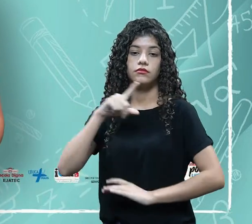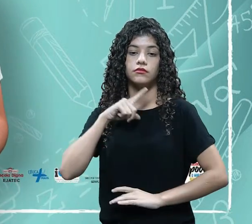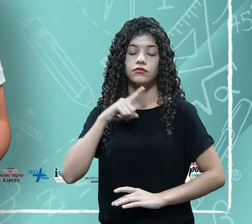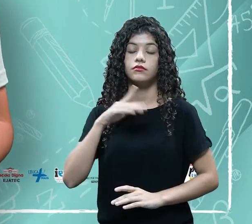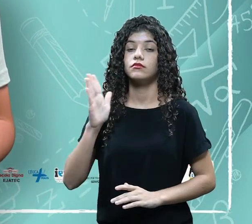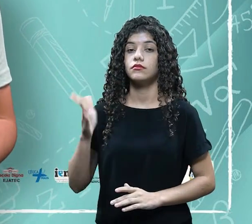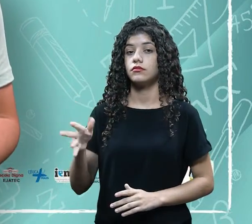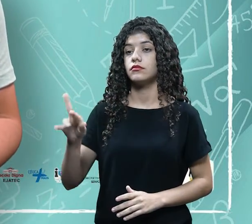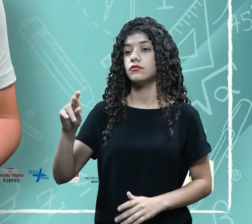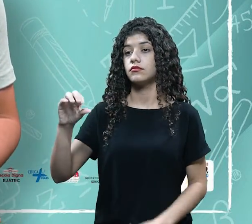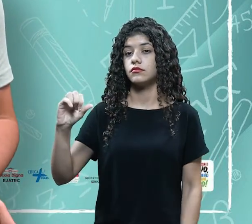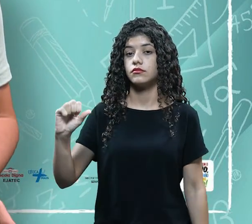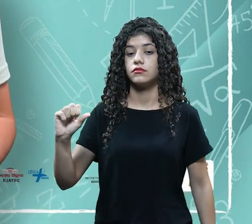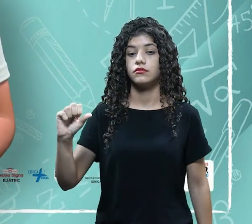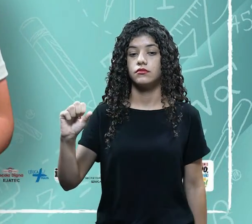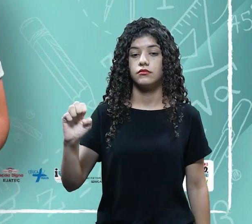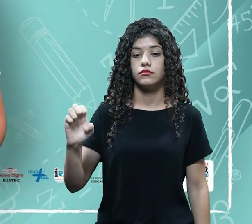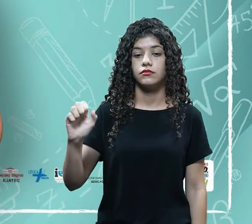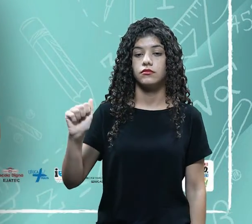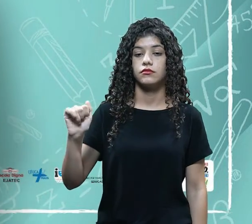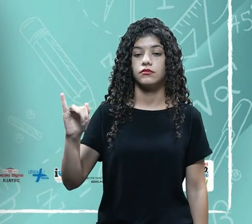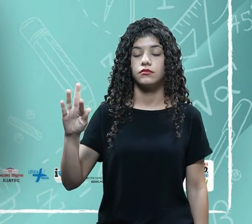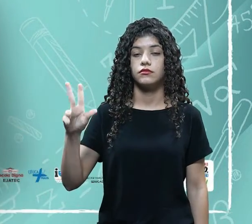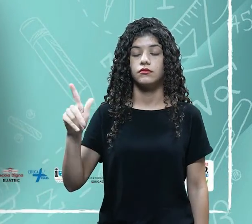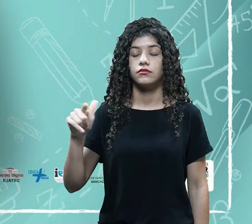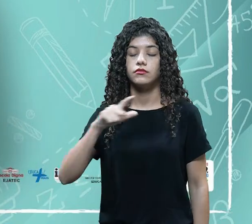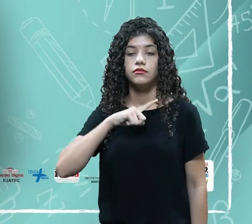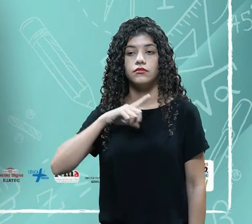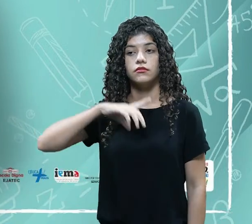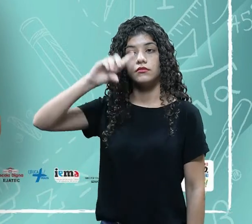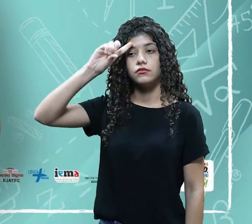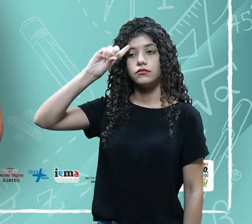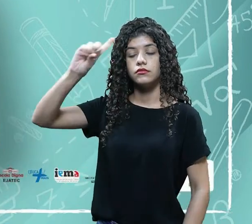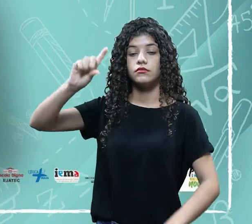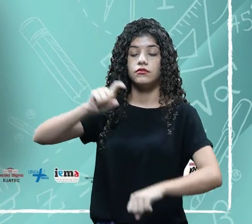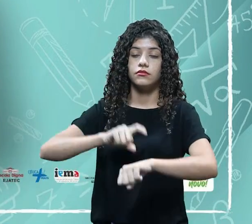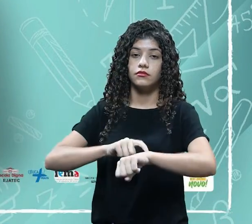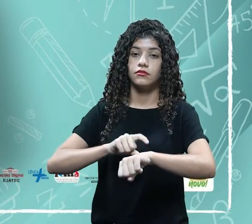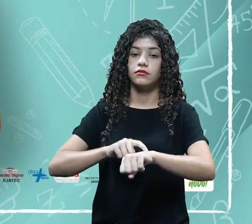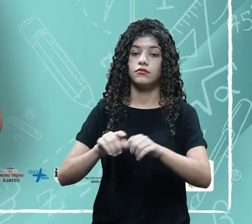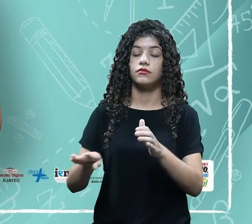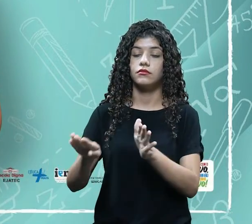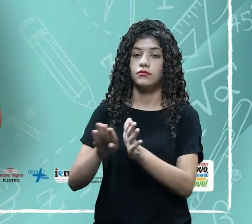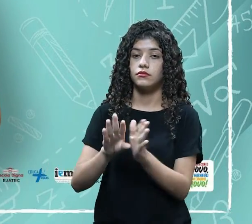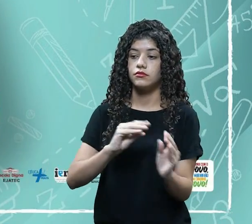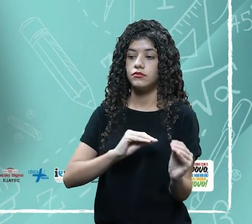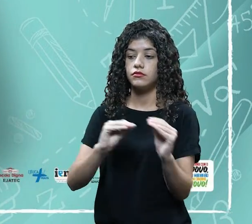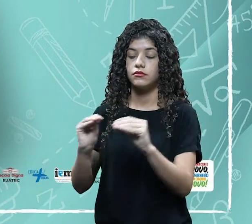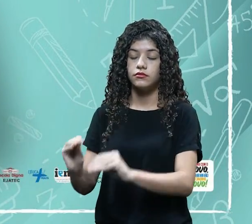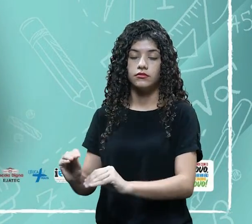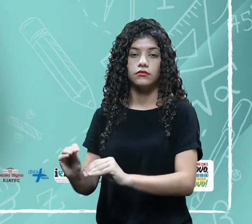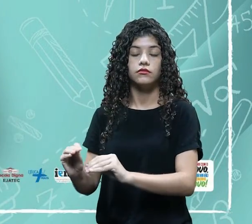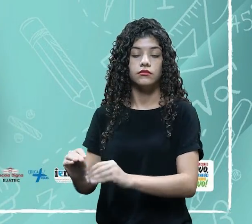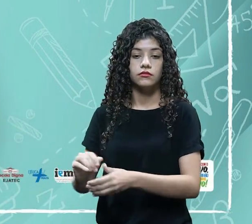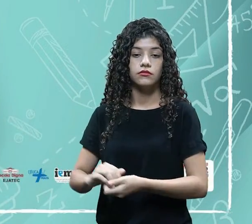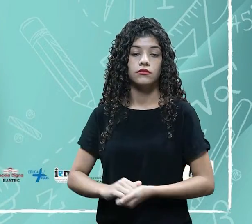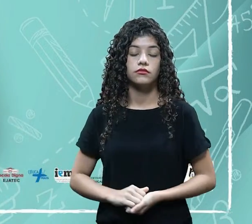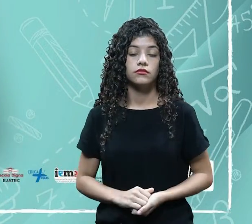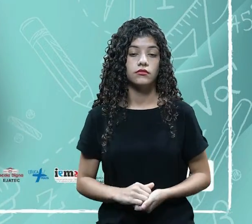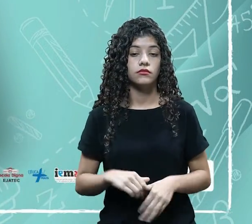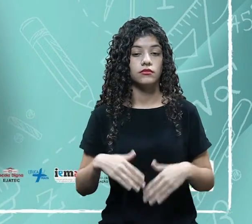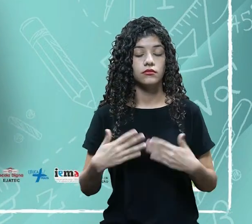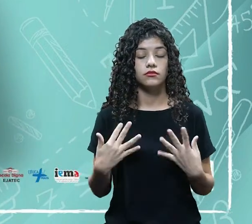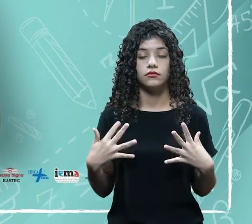já tenho lá registrado automaticamente o dia, a hora, quem de fato está registrando, quem está enviando, tá